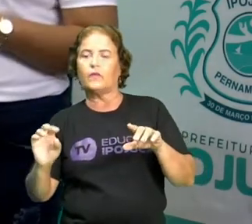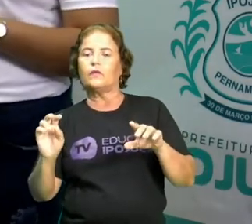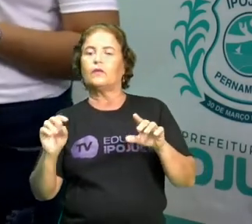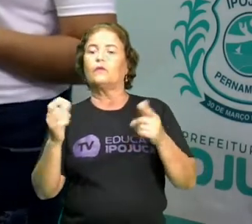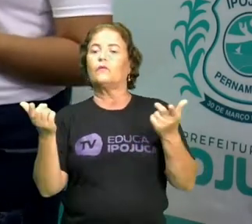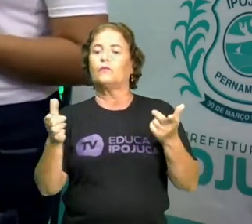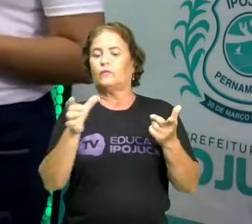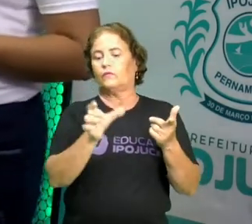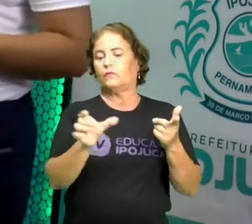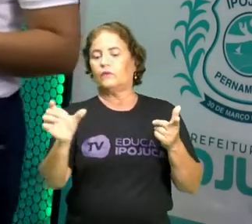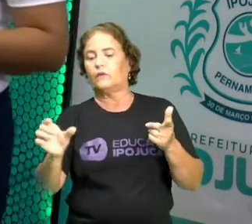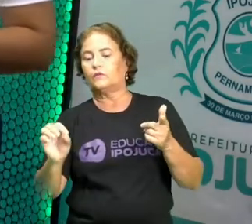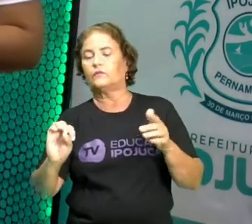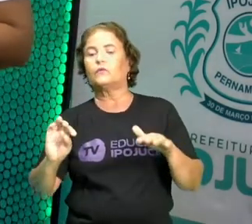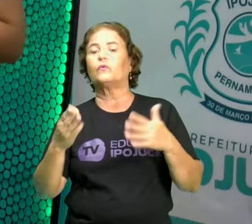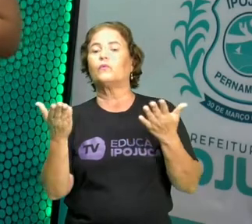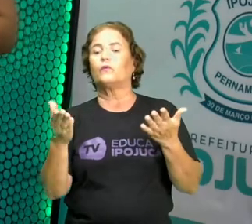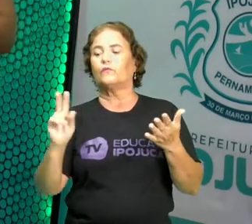vai ter.